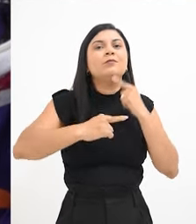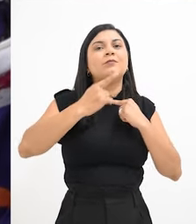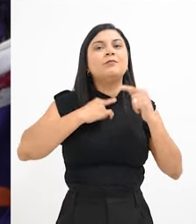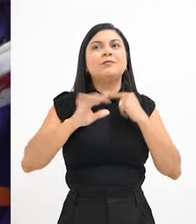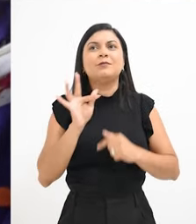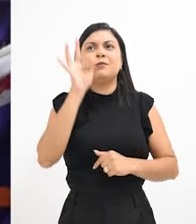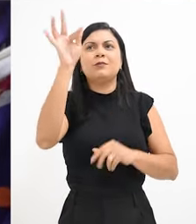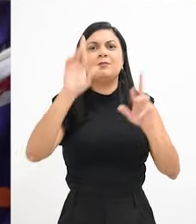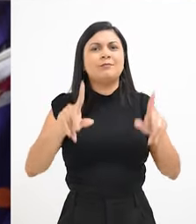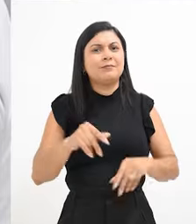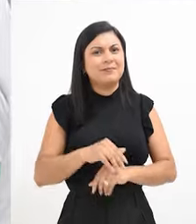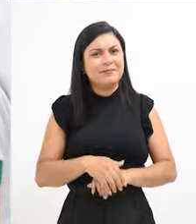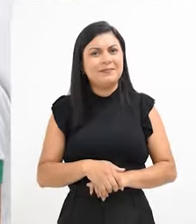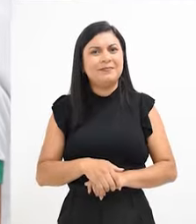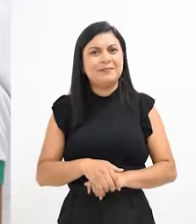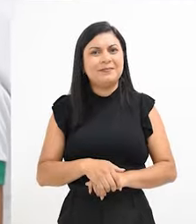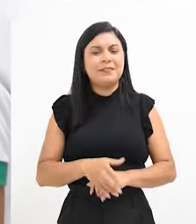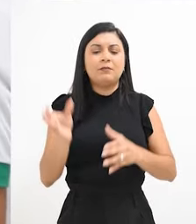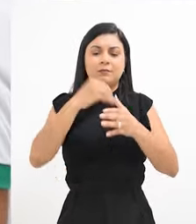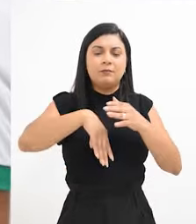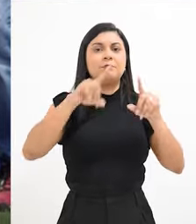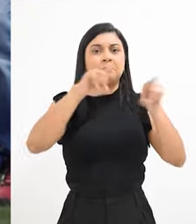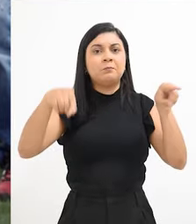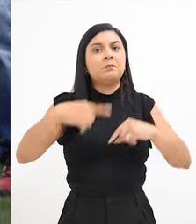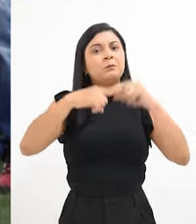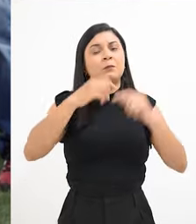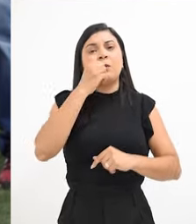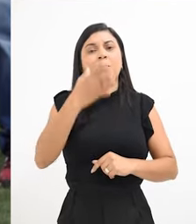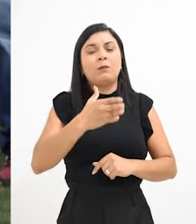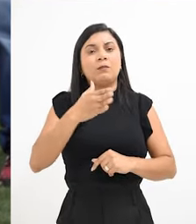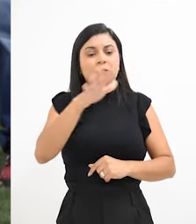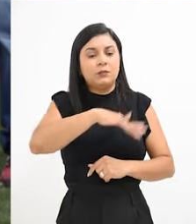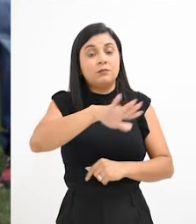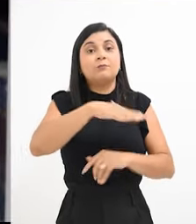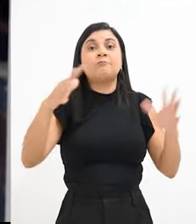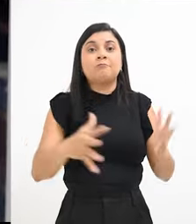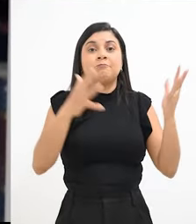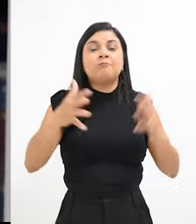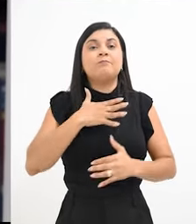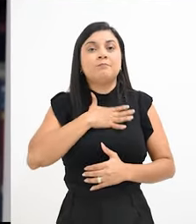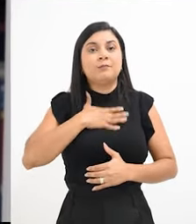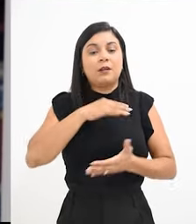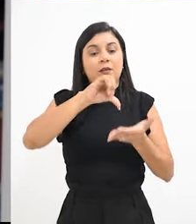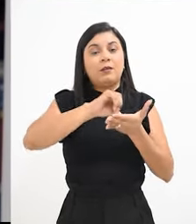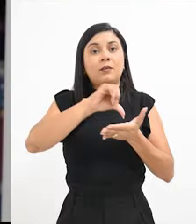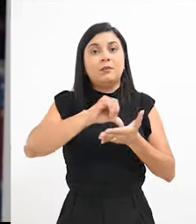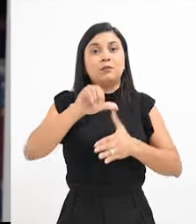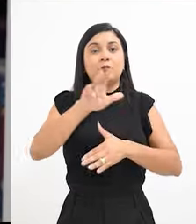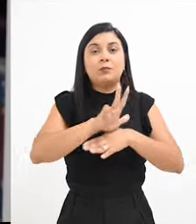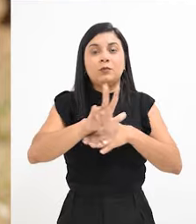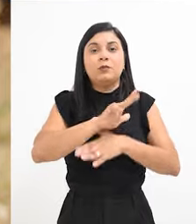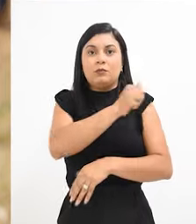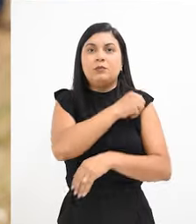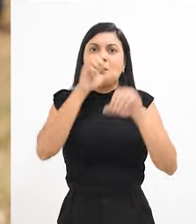um futuro diferente. Dentro de salas bem equipadas e espaços que promovem bem-estar, no campus Apodi, o estudante se